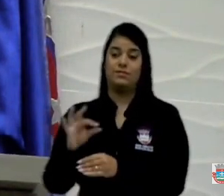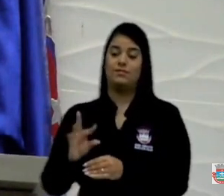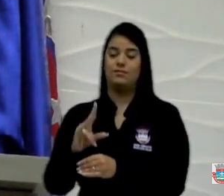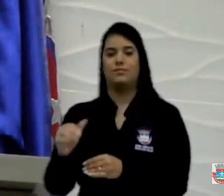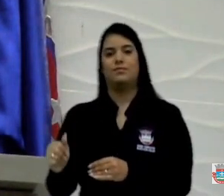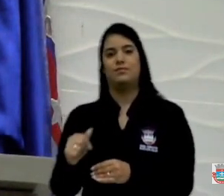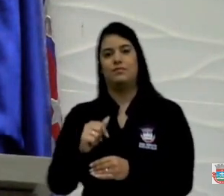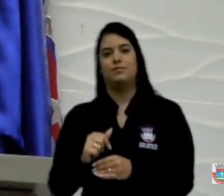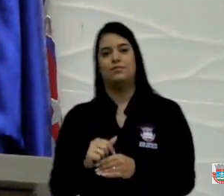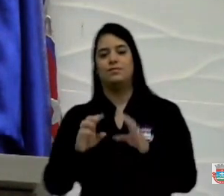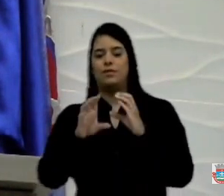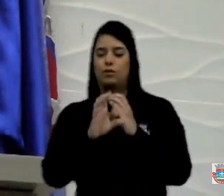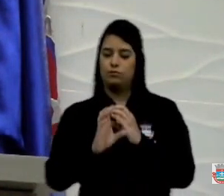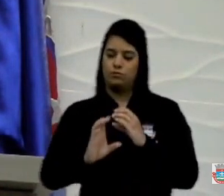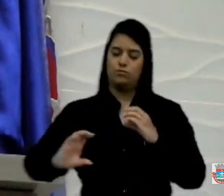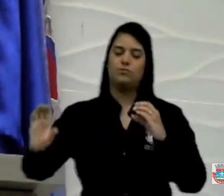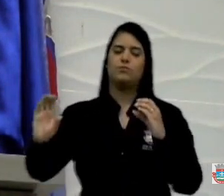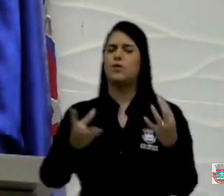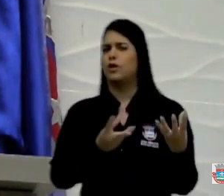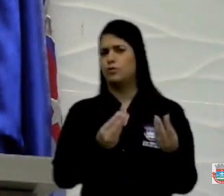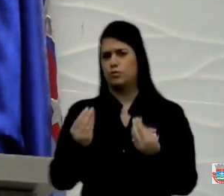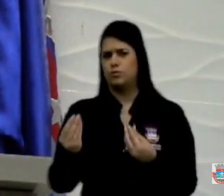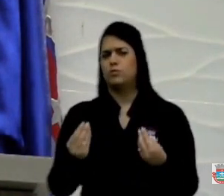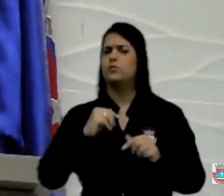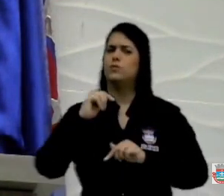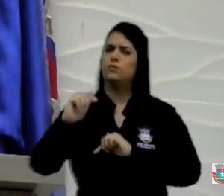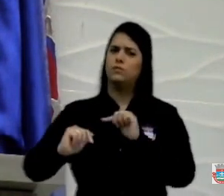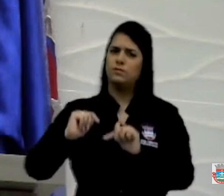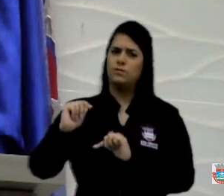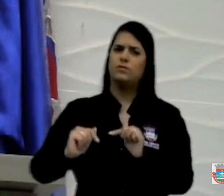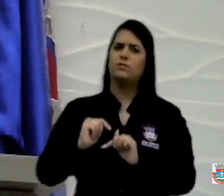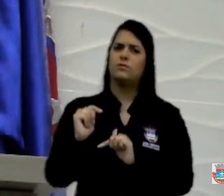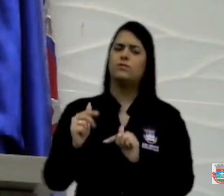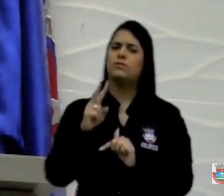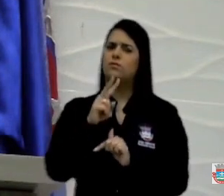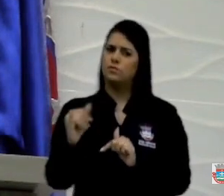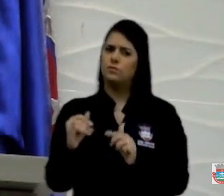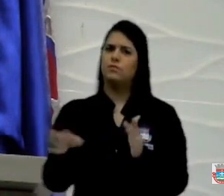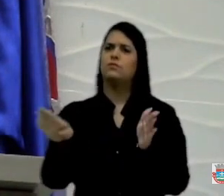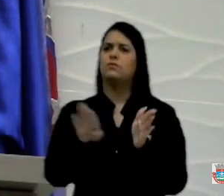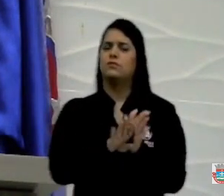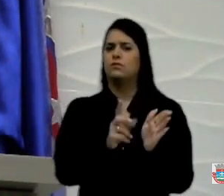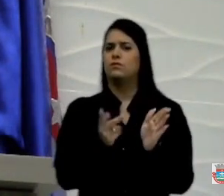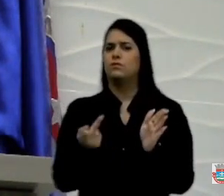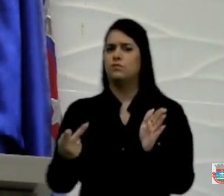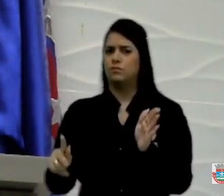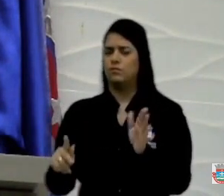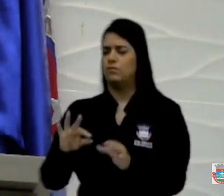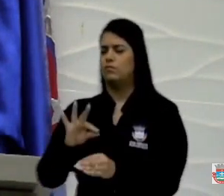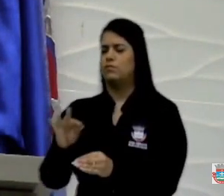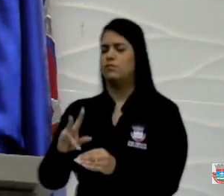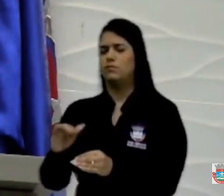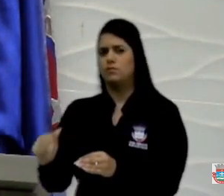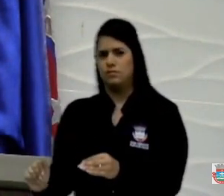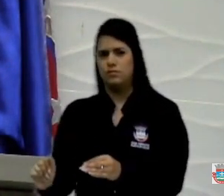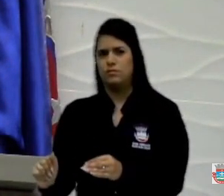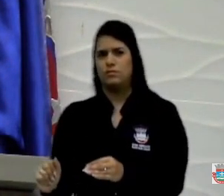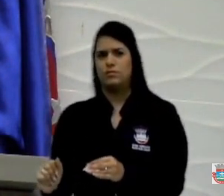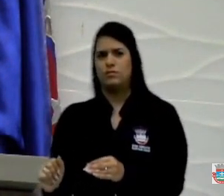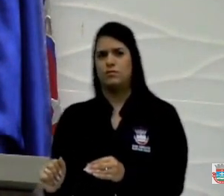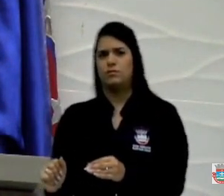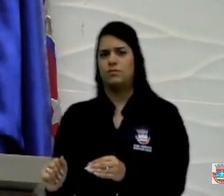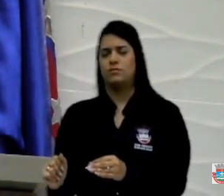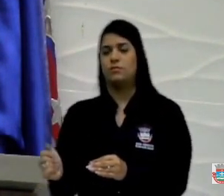de que muitas e muitas outras ações estão a caminho e irão chegar àquela comunidade que eu considero lá como